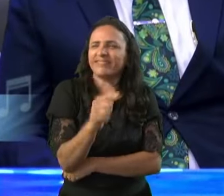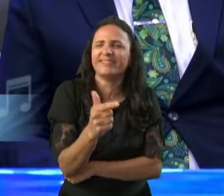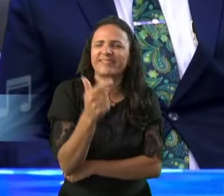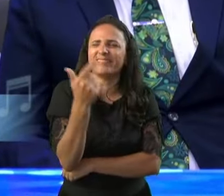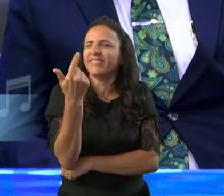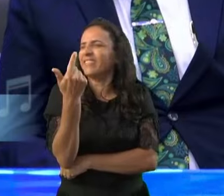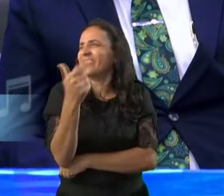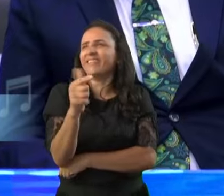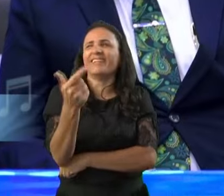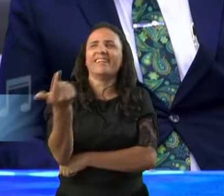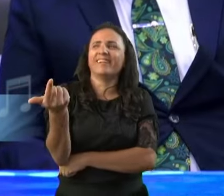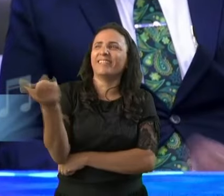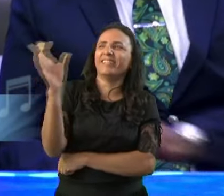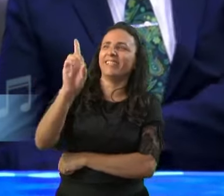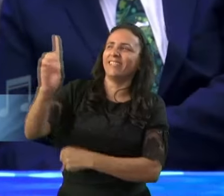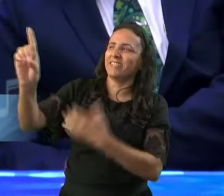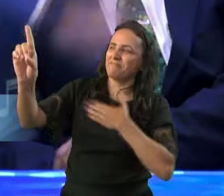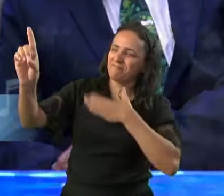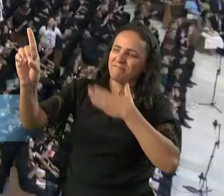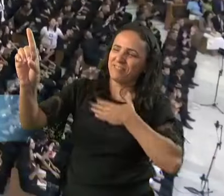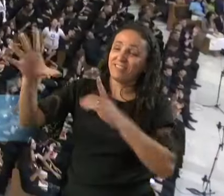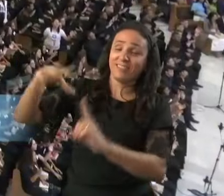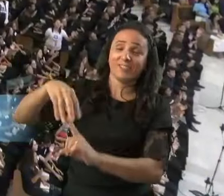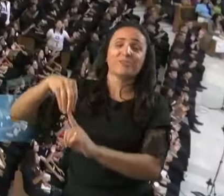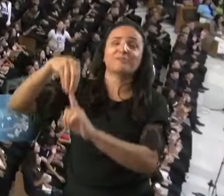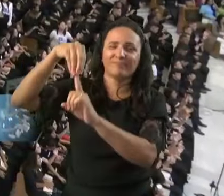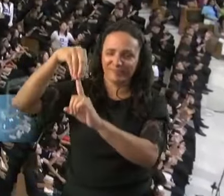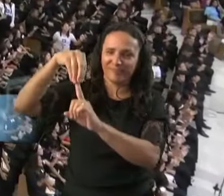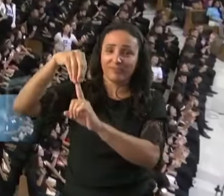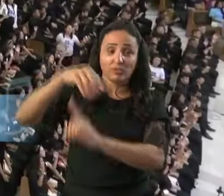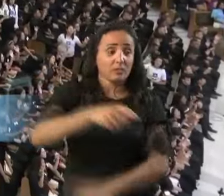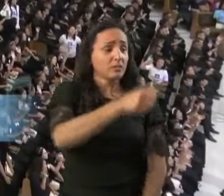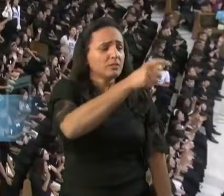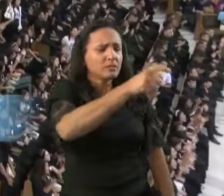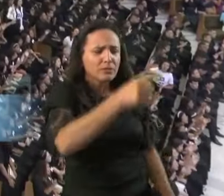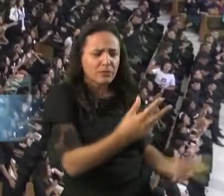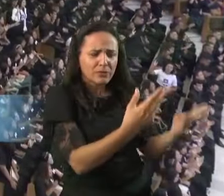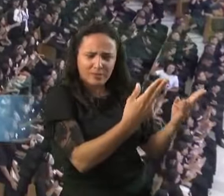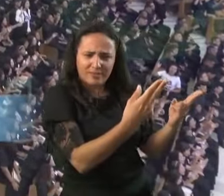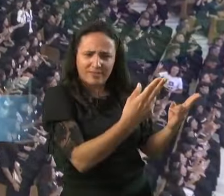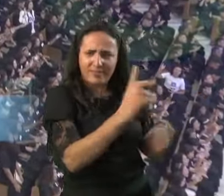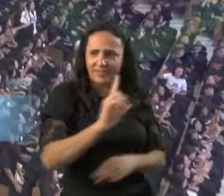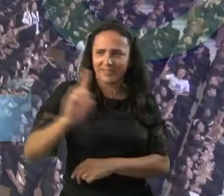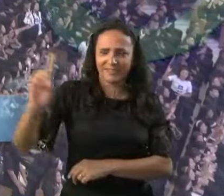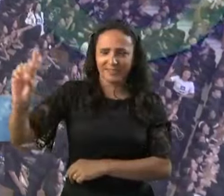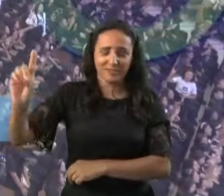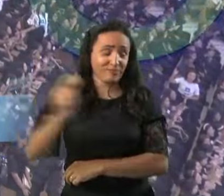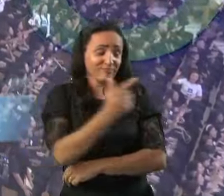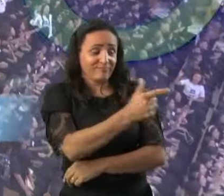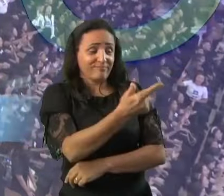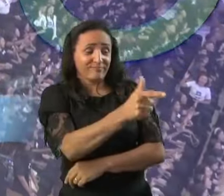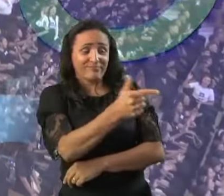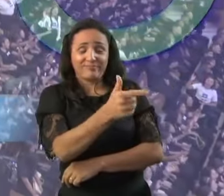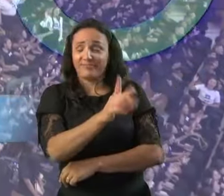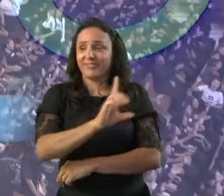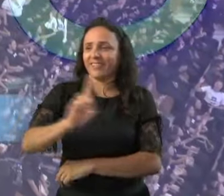igual. Oh, aleluia. Oh, Jesus. Oh, a